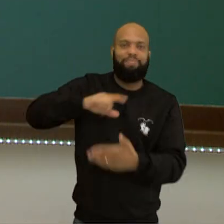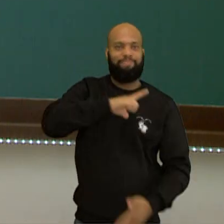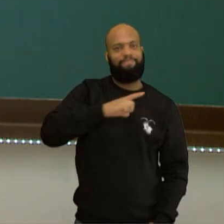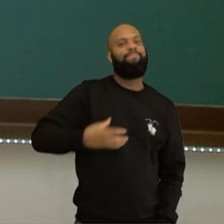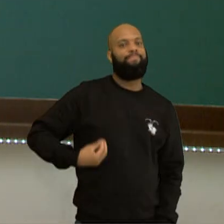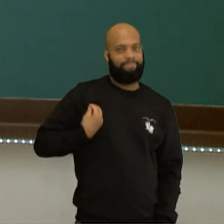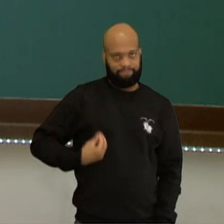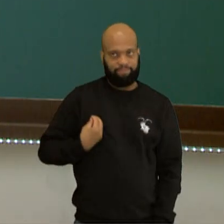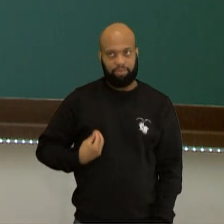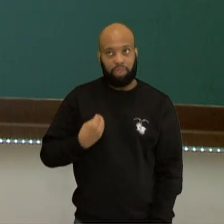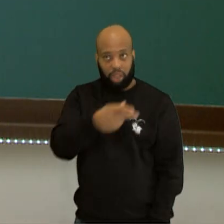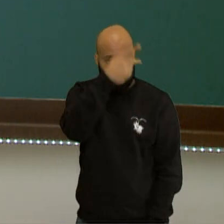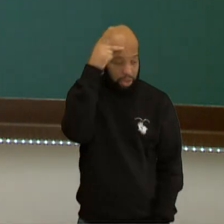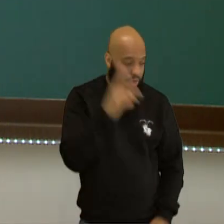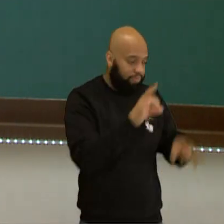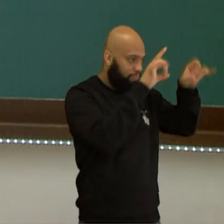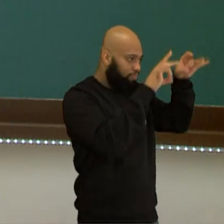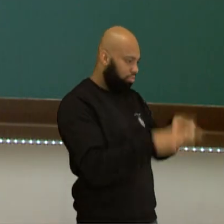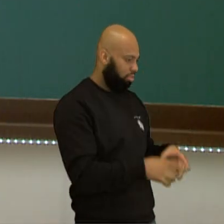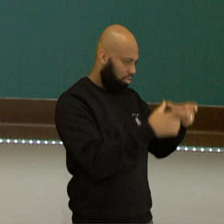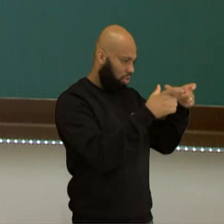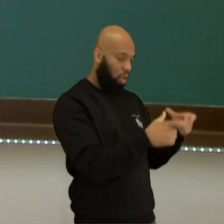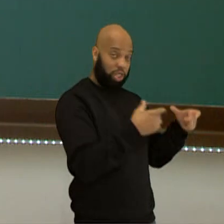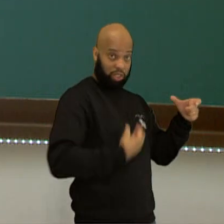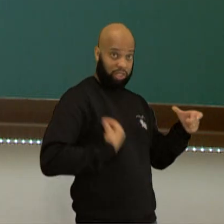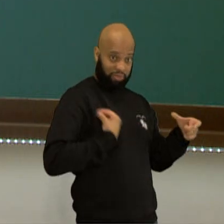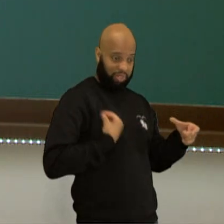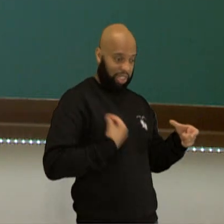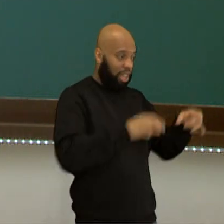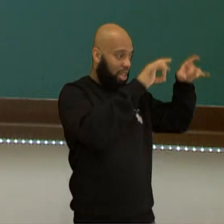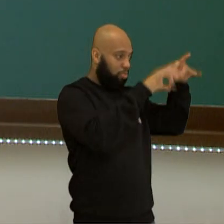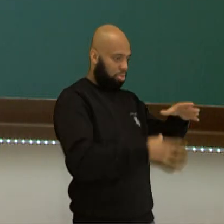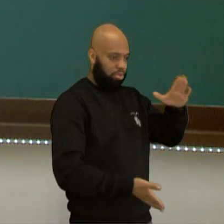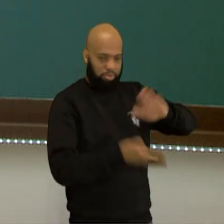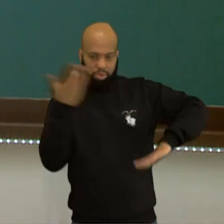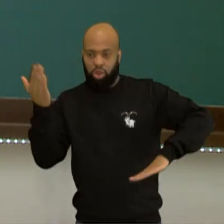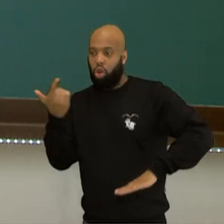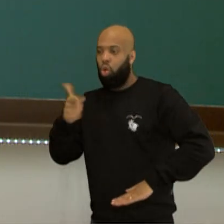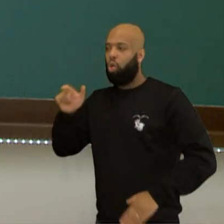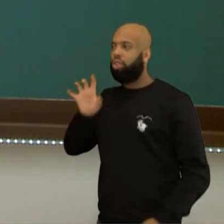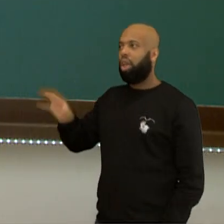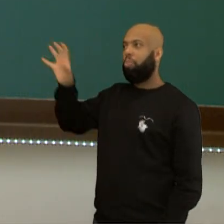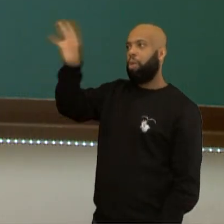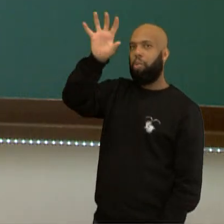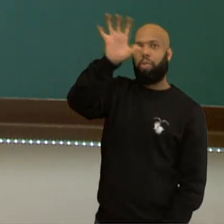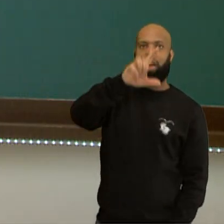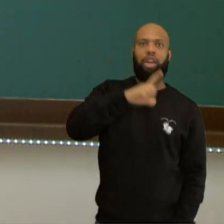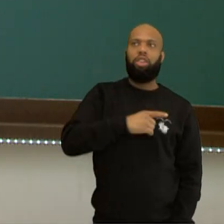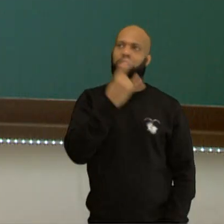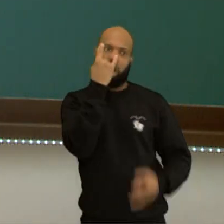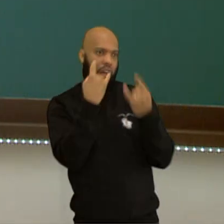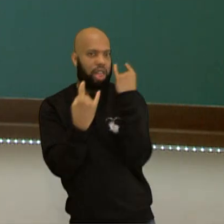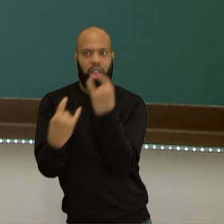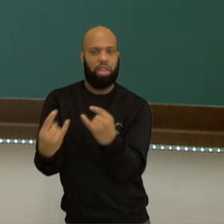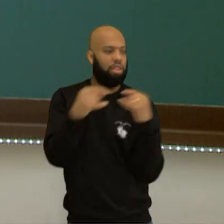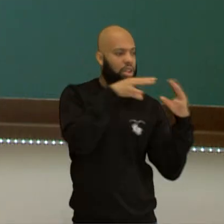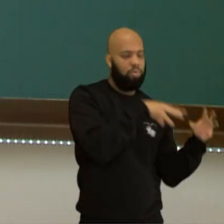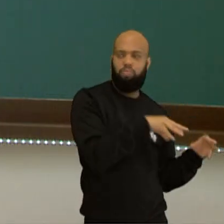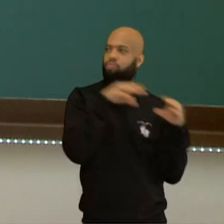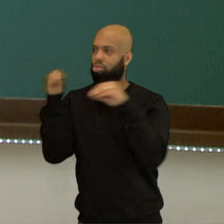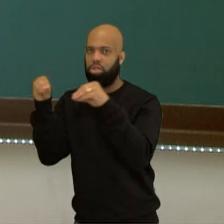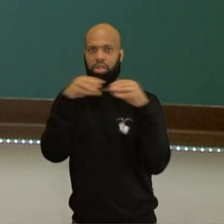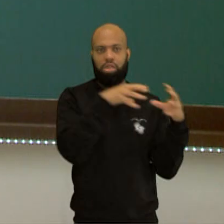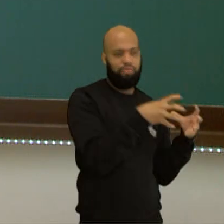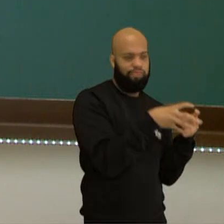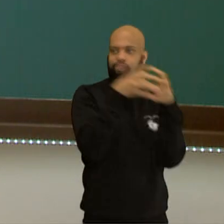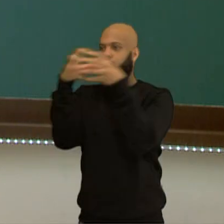presente. Pessoas saindo de determinadas áreas e outras áreas do Brasil atraindo população. Então, essas